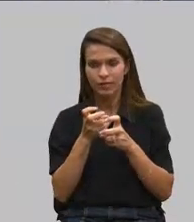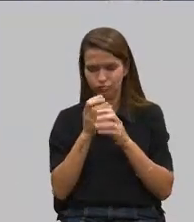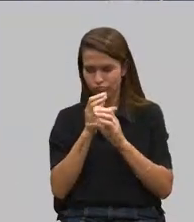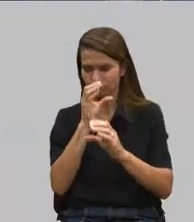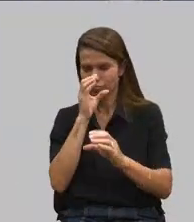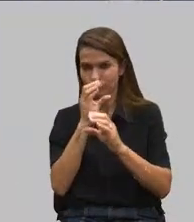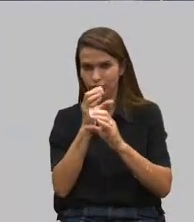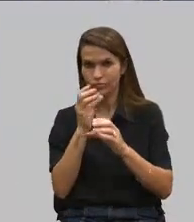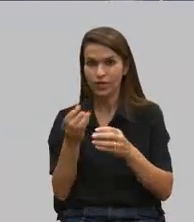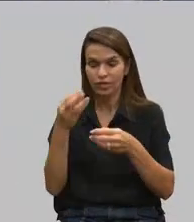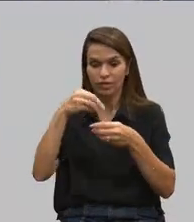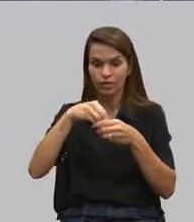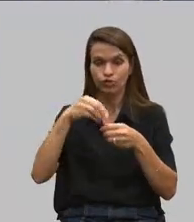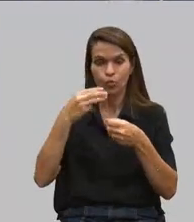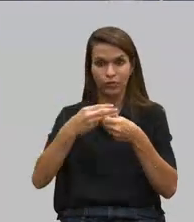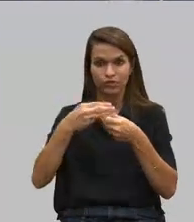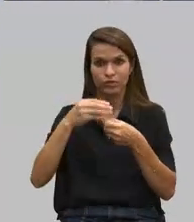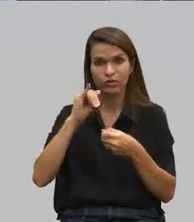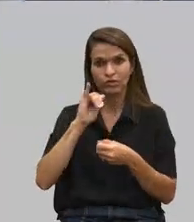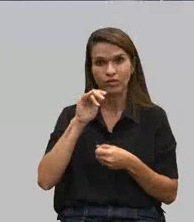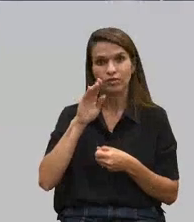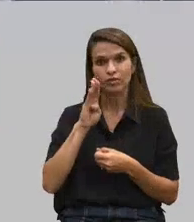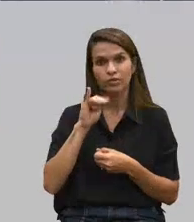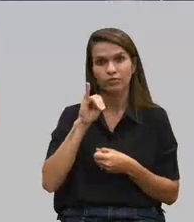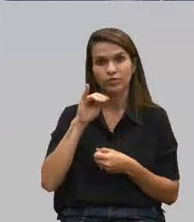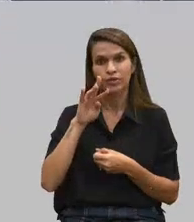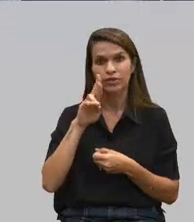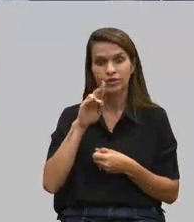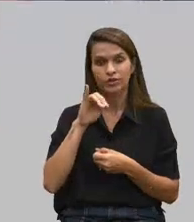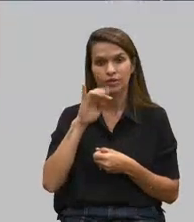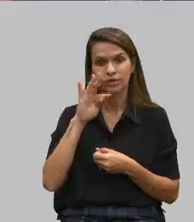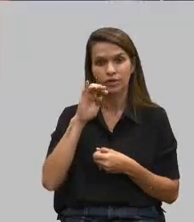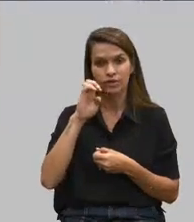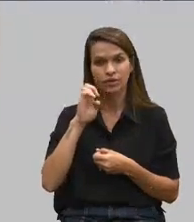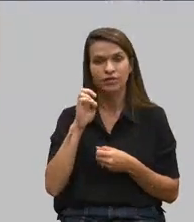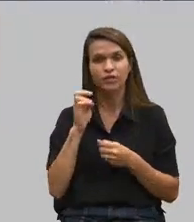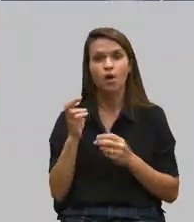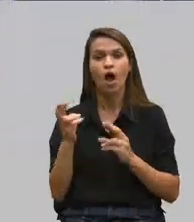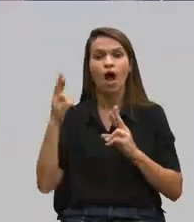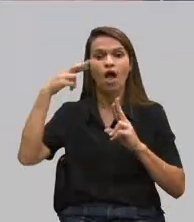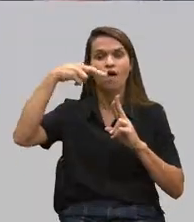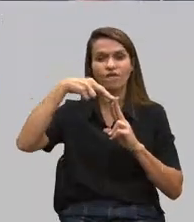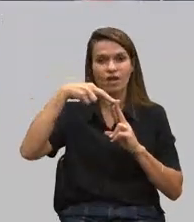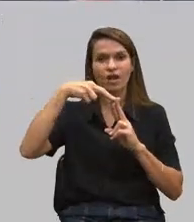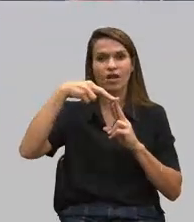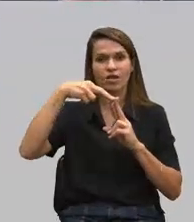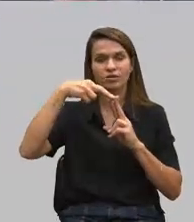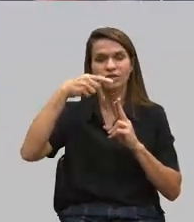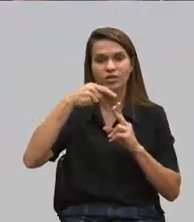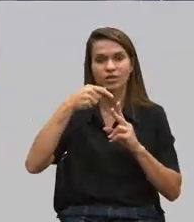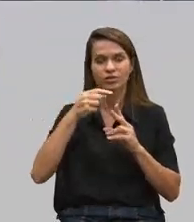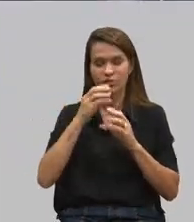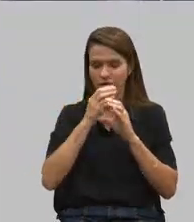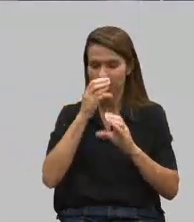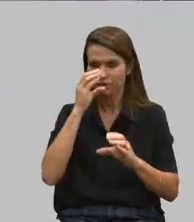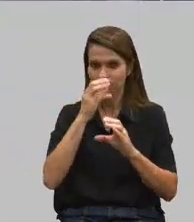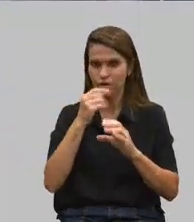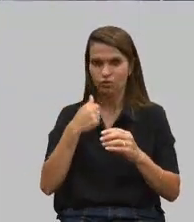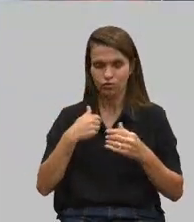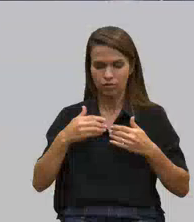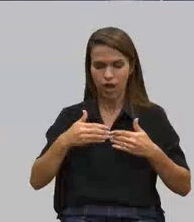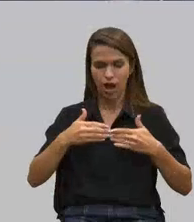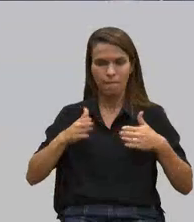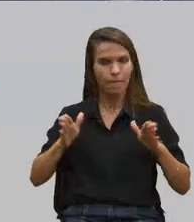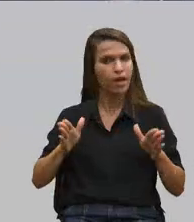do município de de Birité Se pudermos ser a referência para essa triagem Nós já nos colocamos a disposição para que